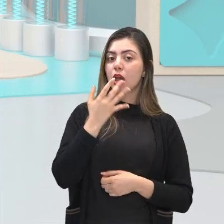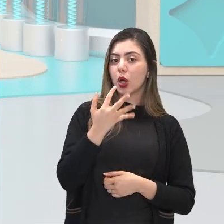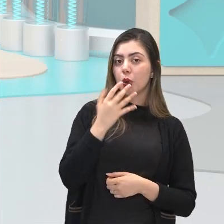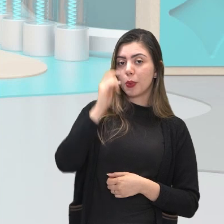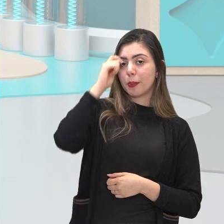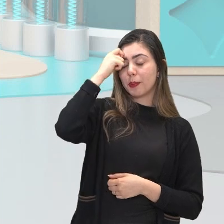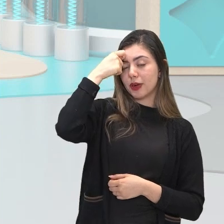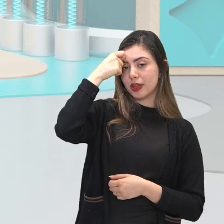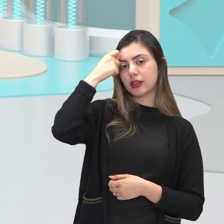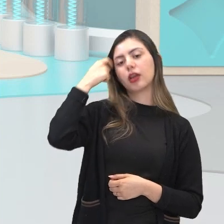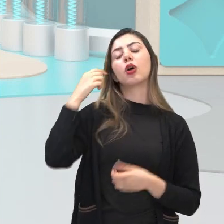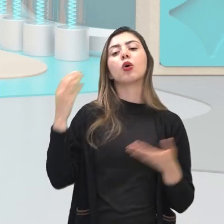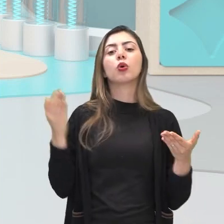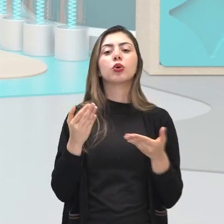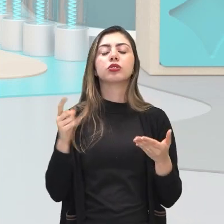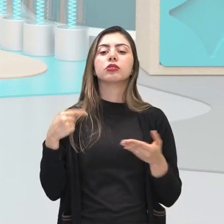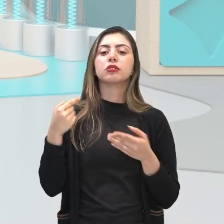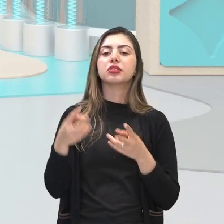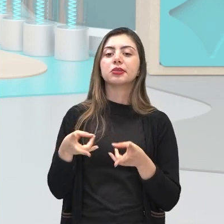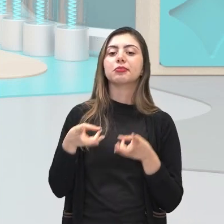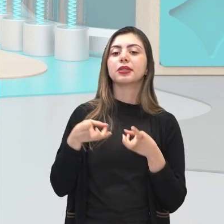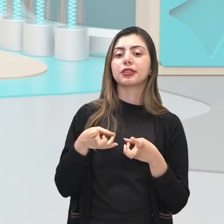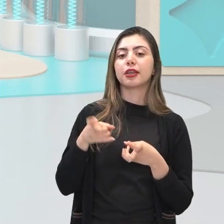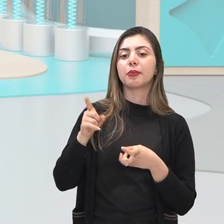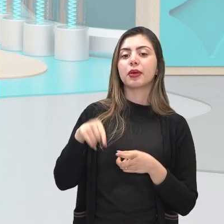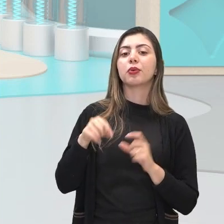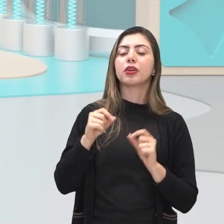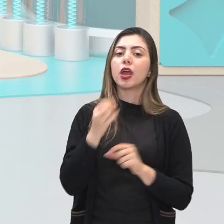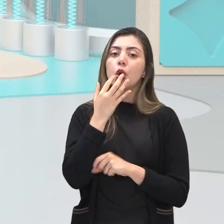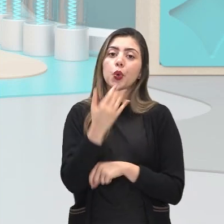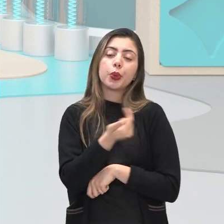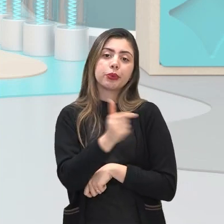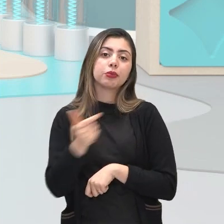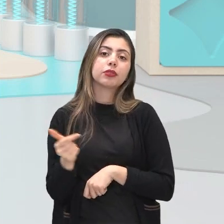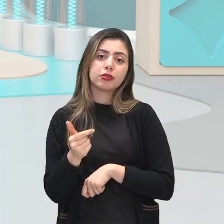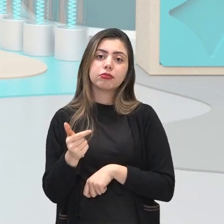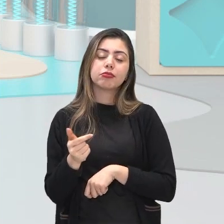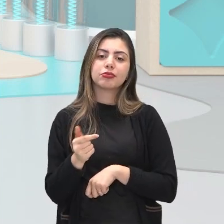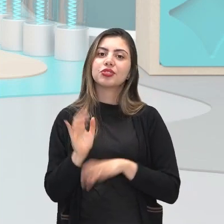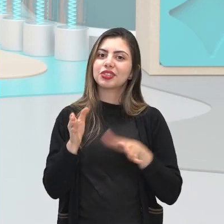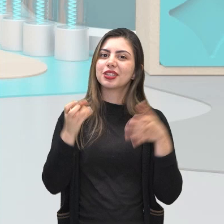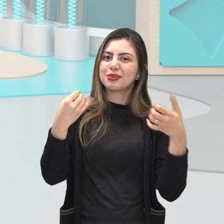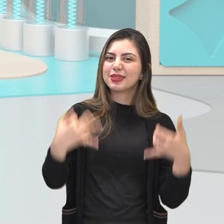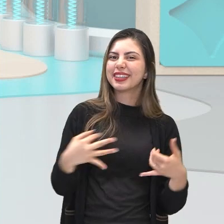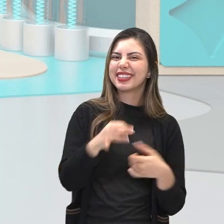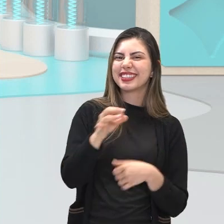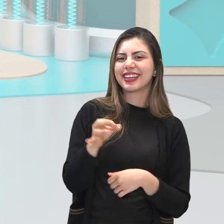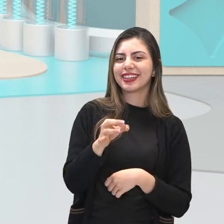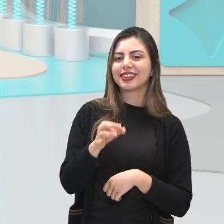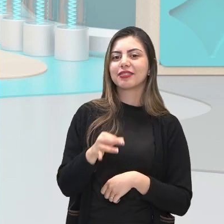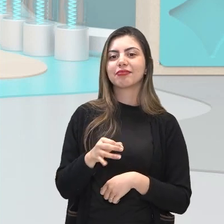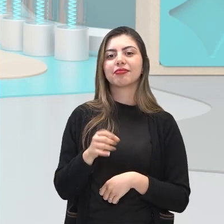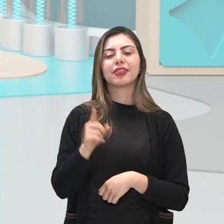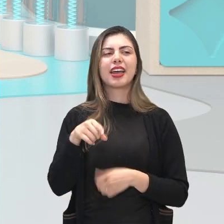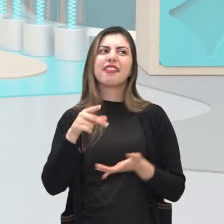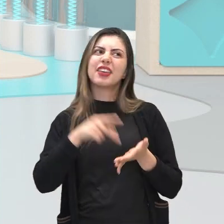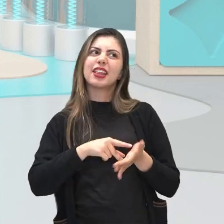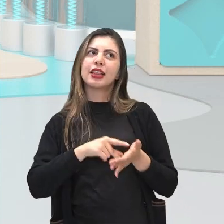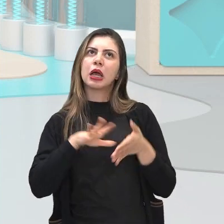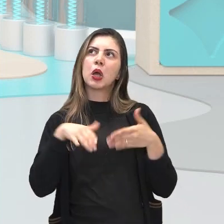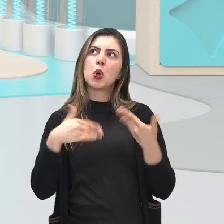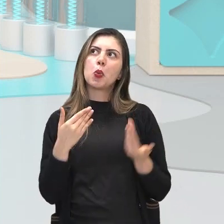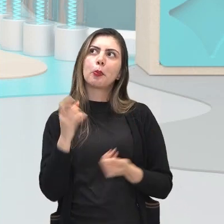hoje podemos ver que ele é visto como ausência de cor. Falamos isso há pouco. Isso é verdade ou é